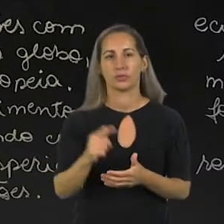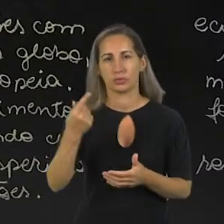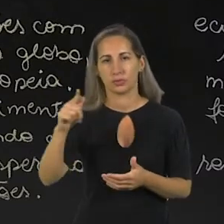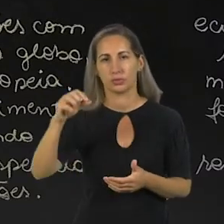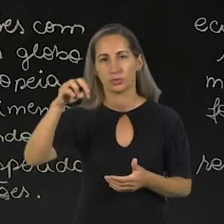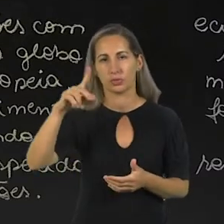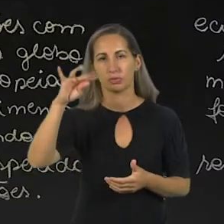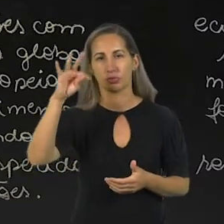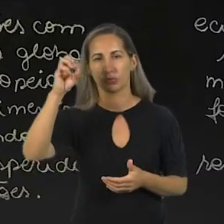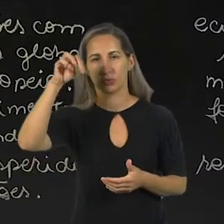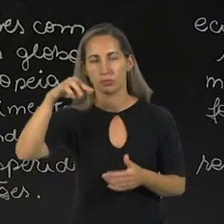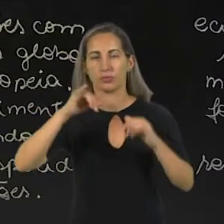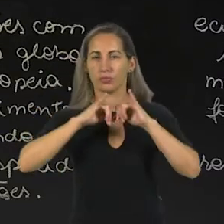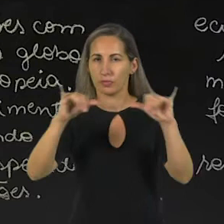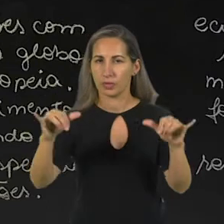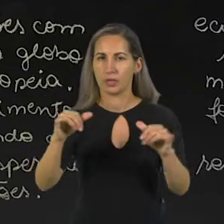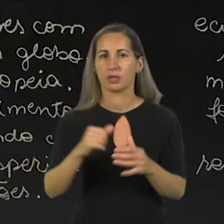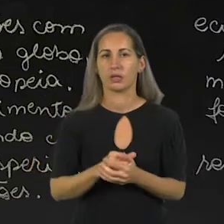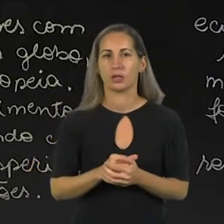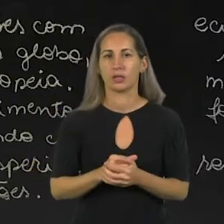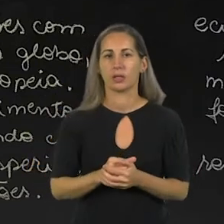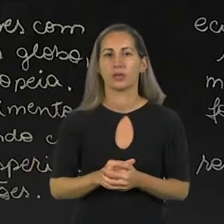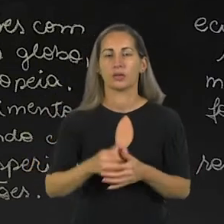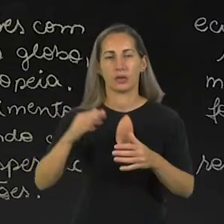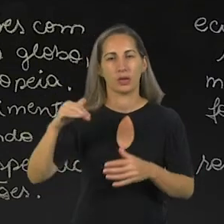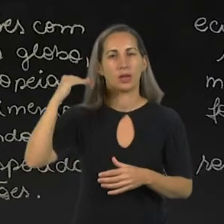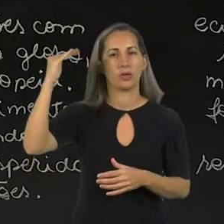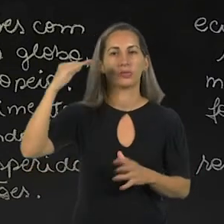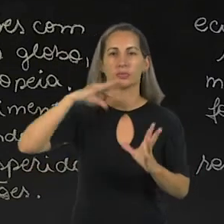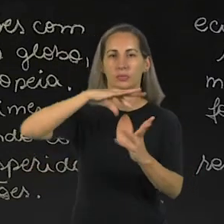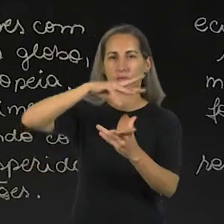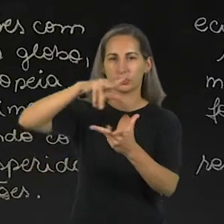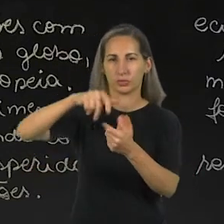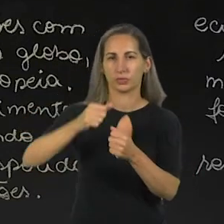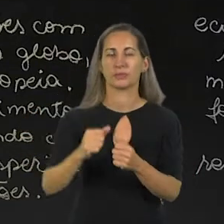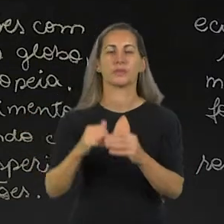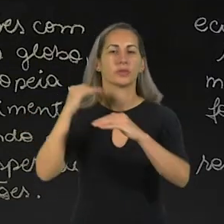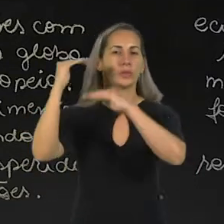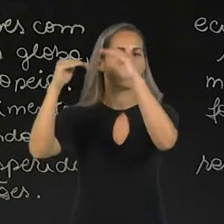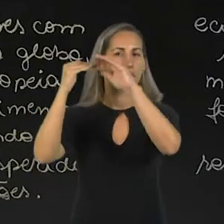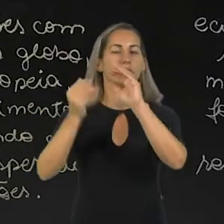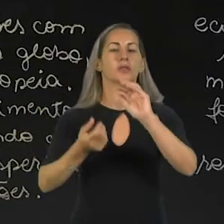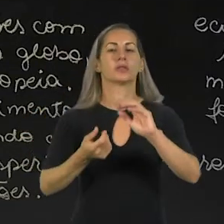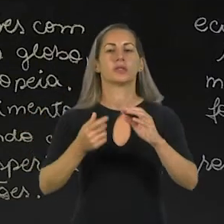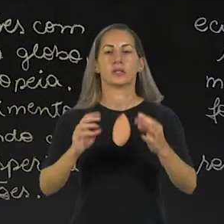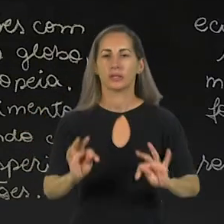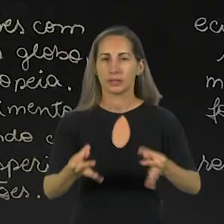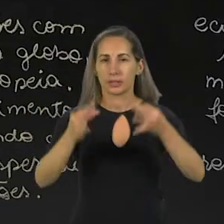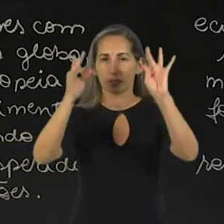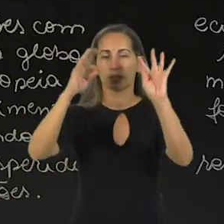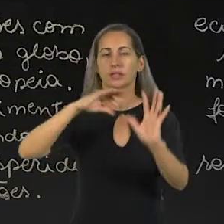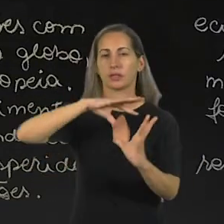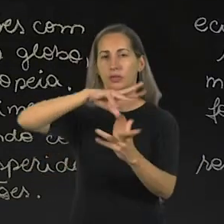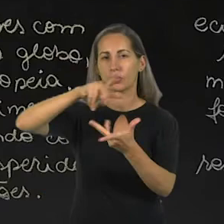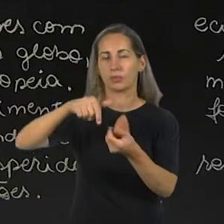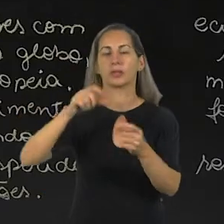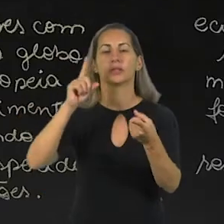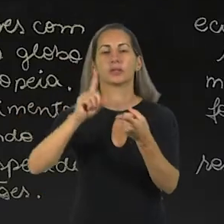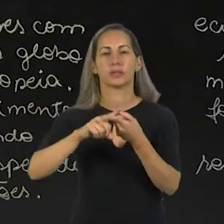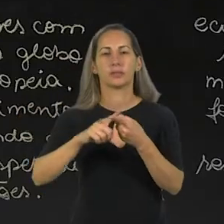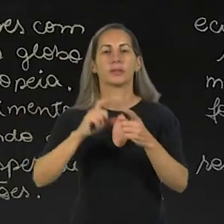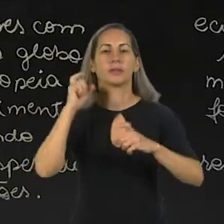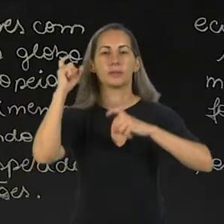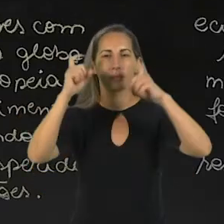Milton Santos fala sobre o altermundialismo, o desenvolver técnicas globais, mas também